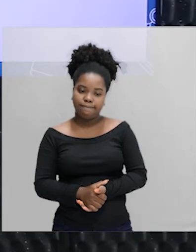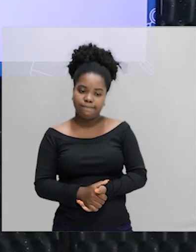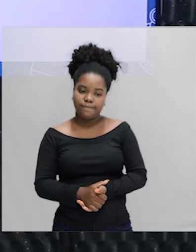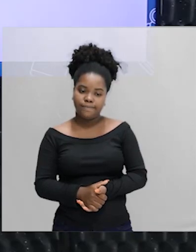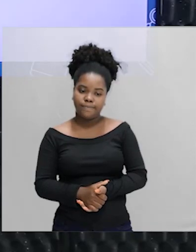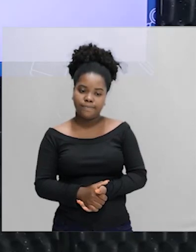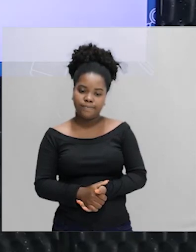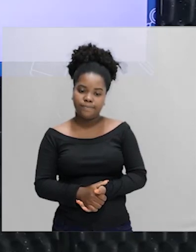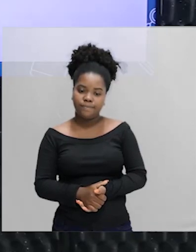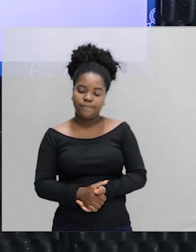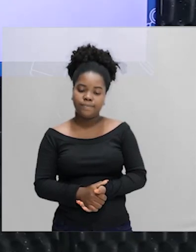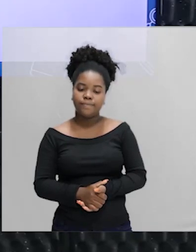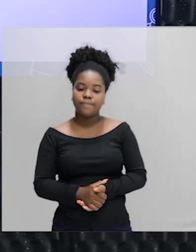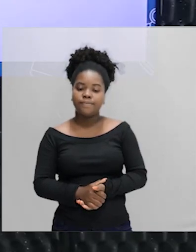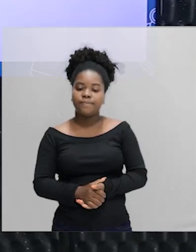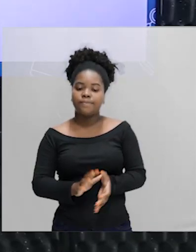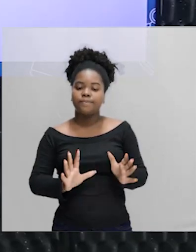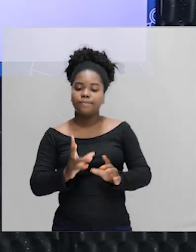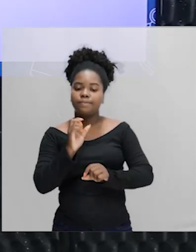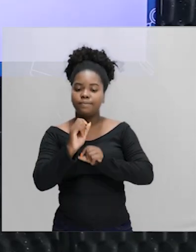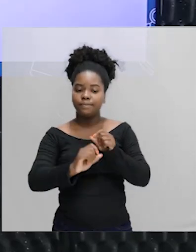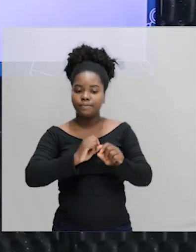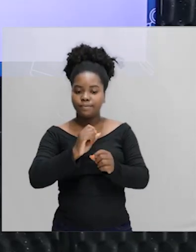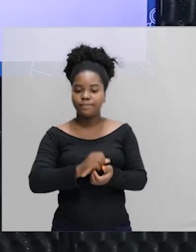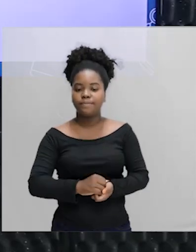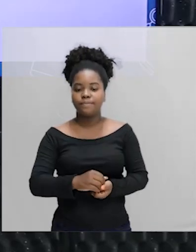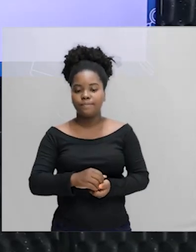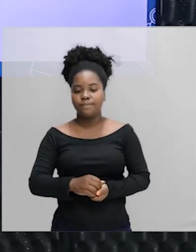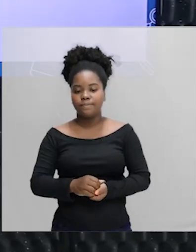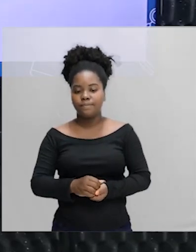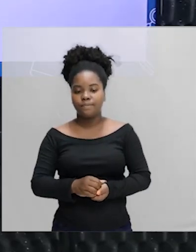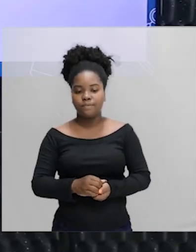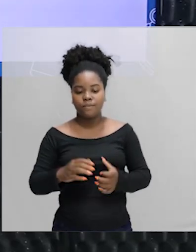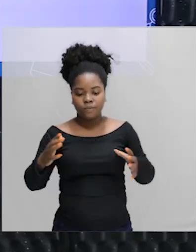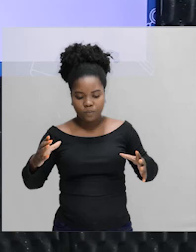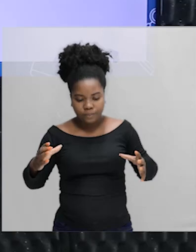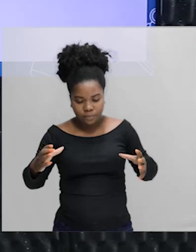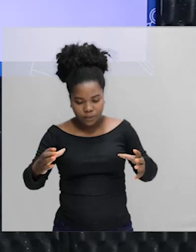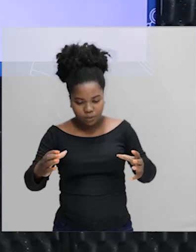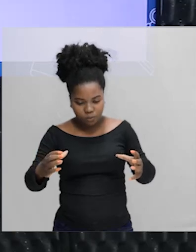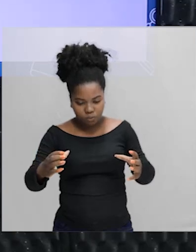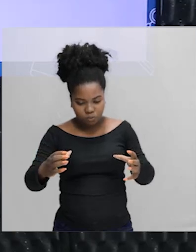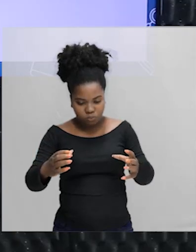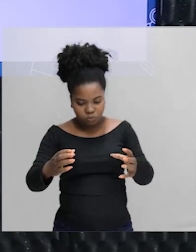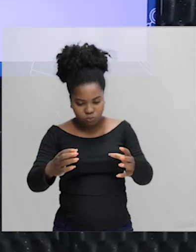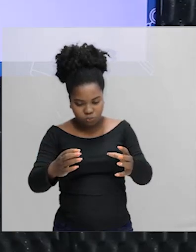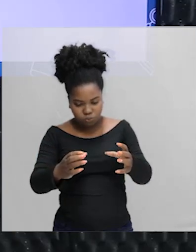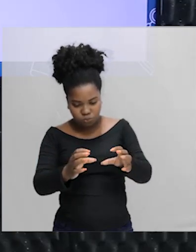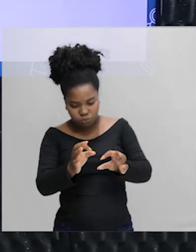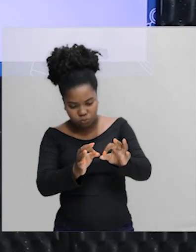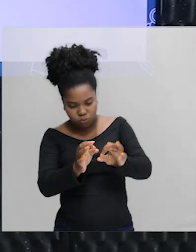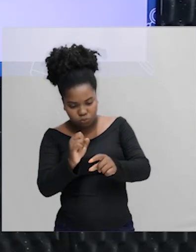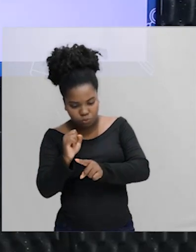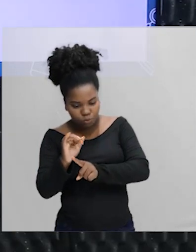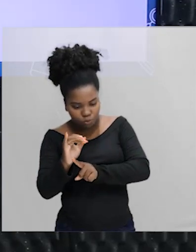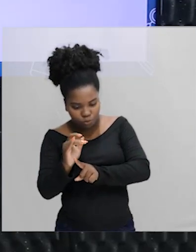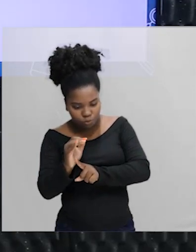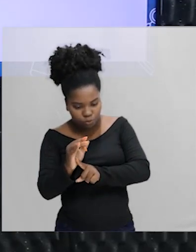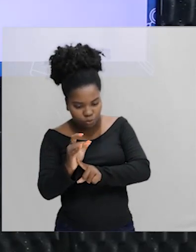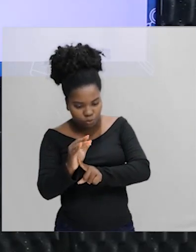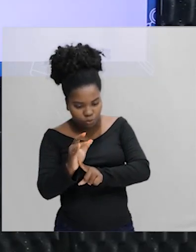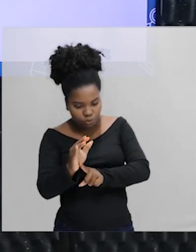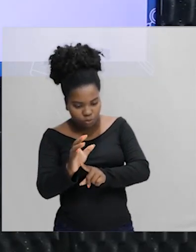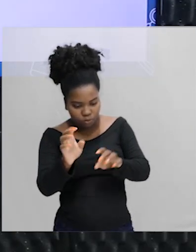Certo? E isso vai formar glóbulos que acabam colapsando. Certo? Então todo aquele gás, toda aquela